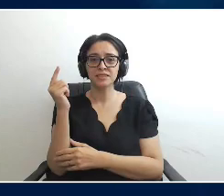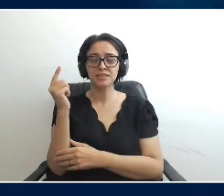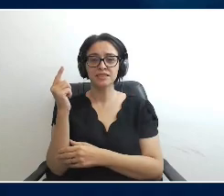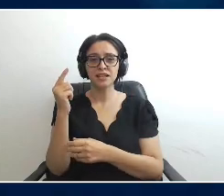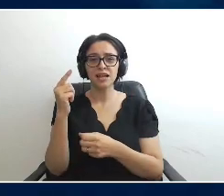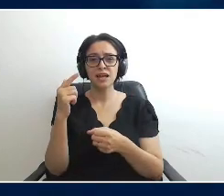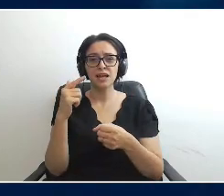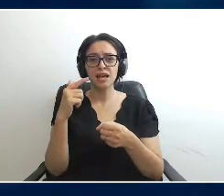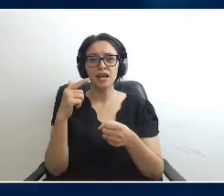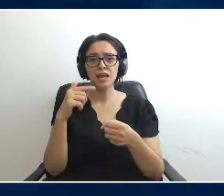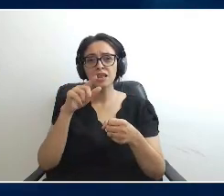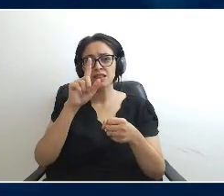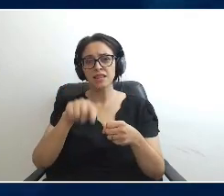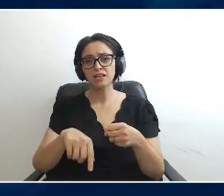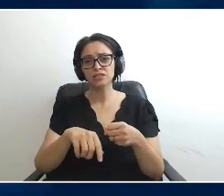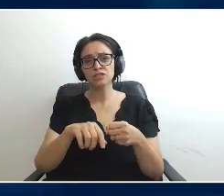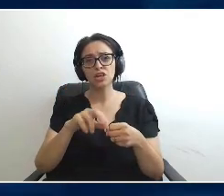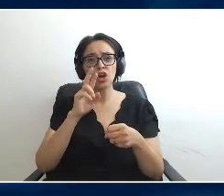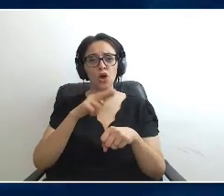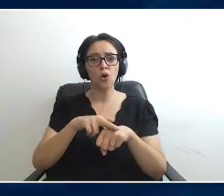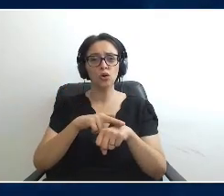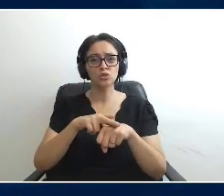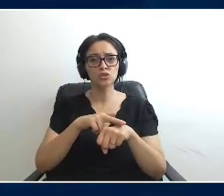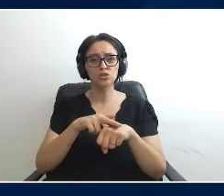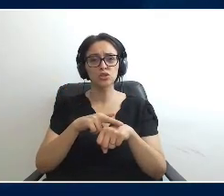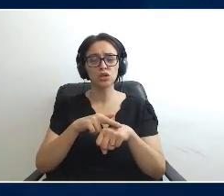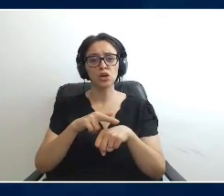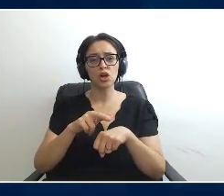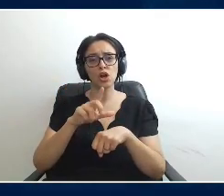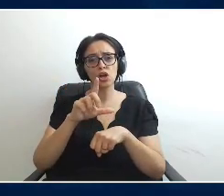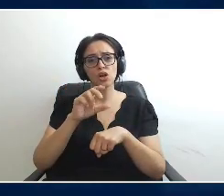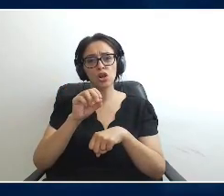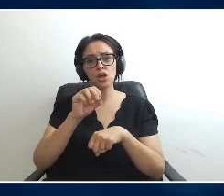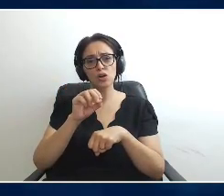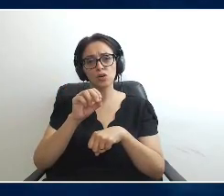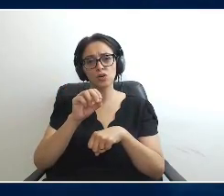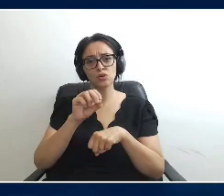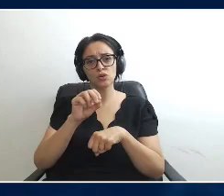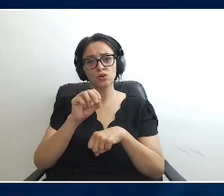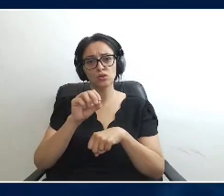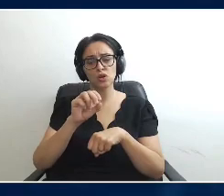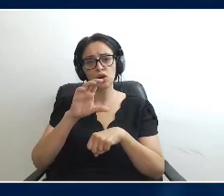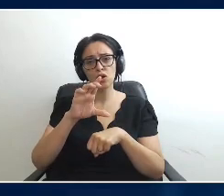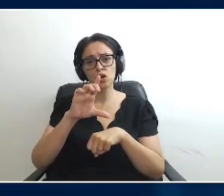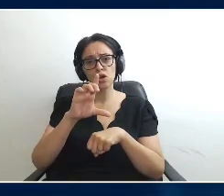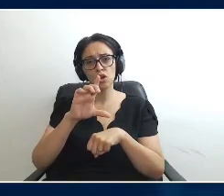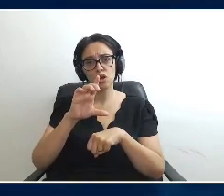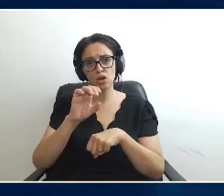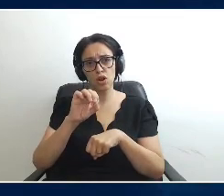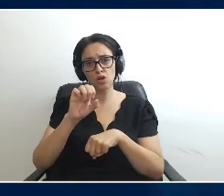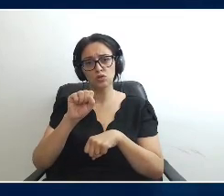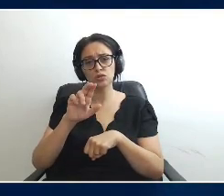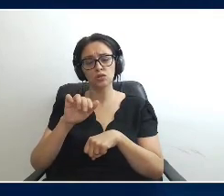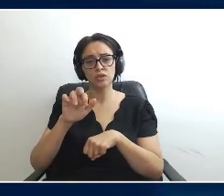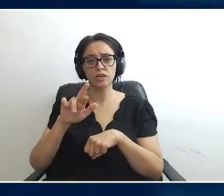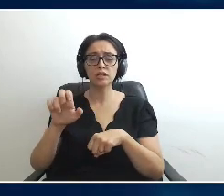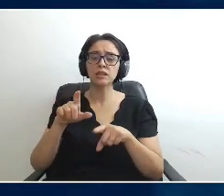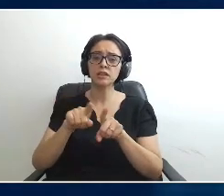também utiliza Clojure. Então, existe um conjunto de empresas que utilizam essas tecnologias funcionais.